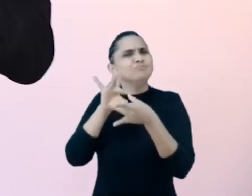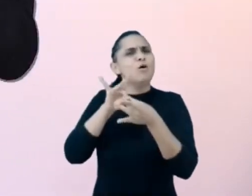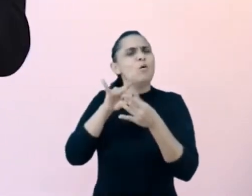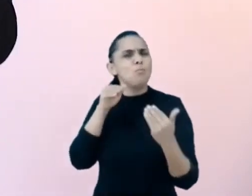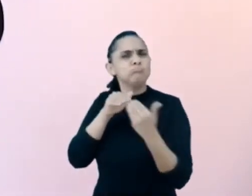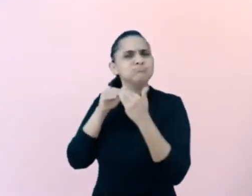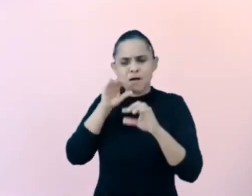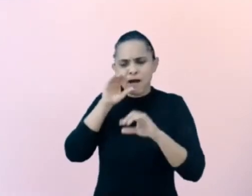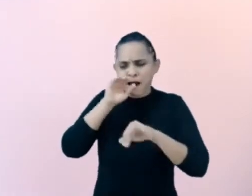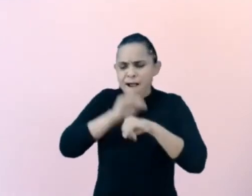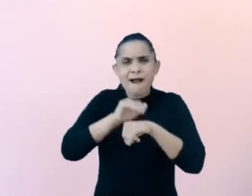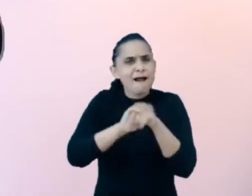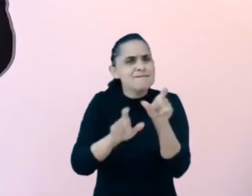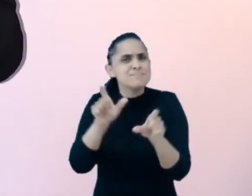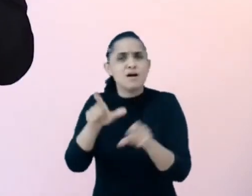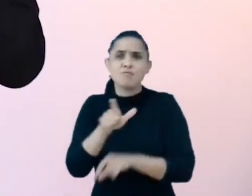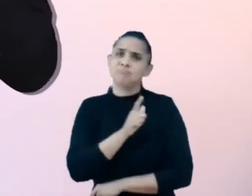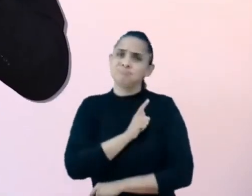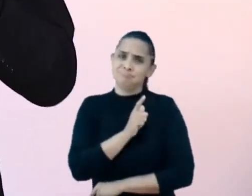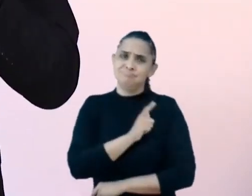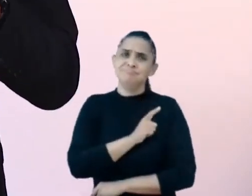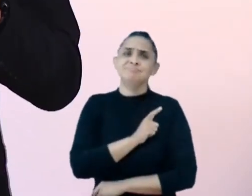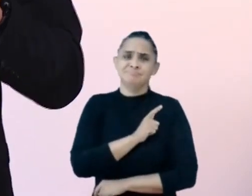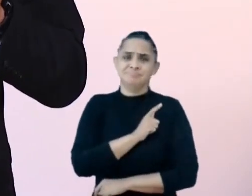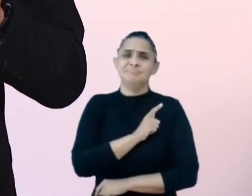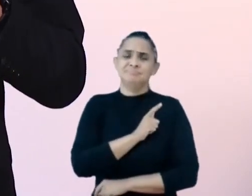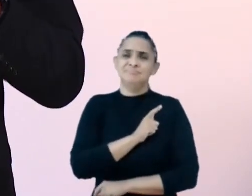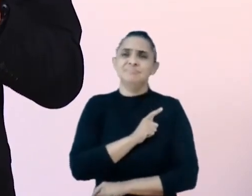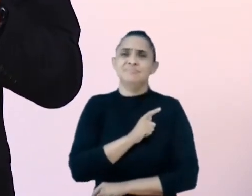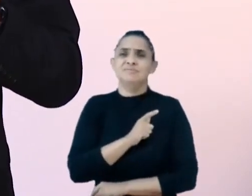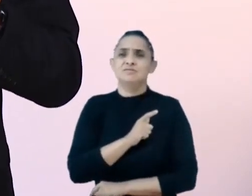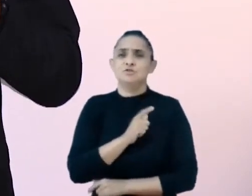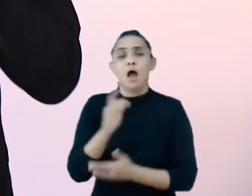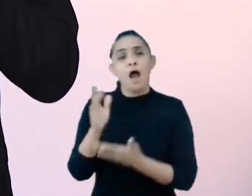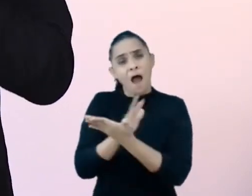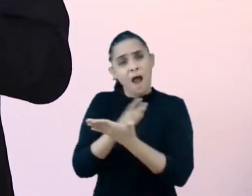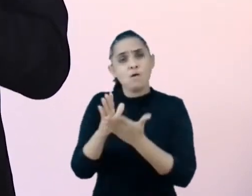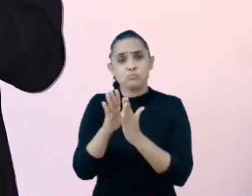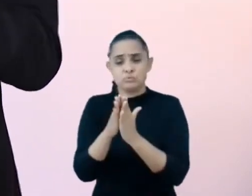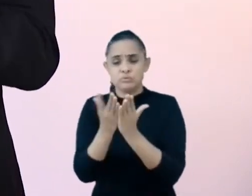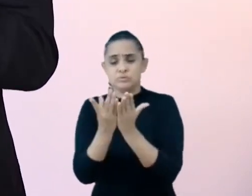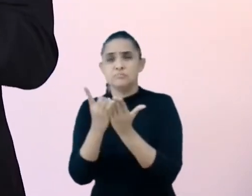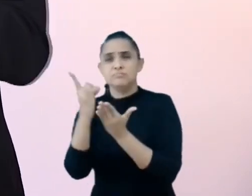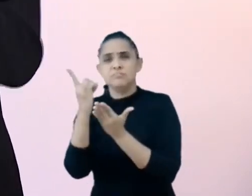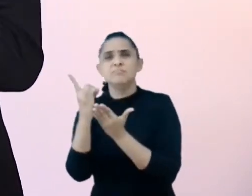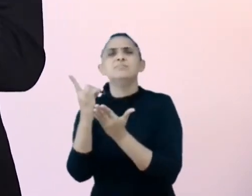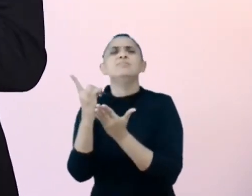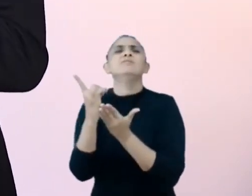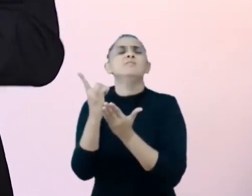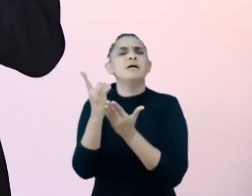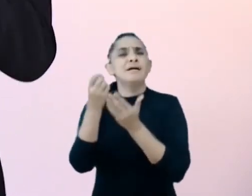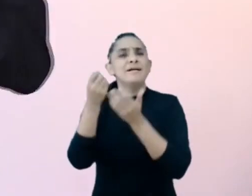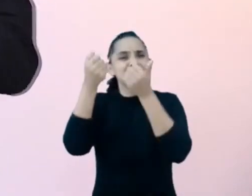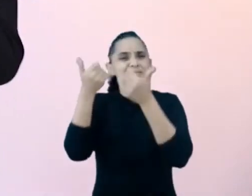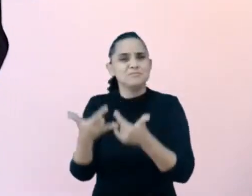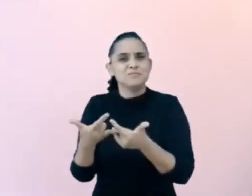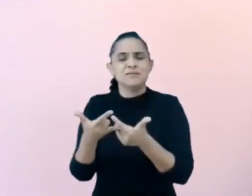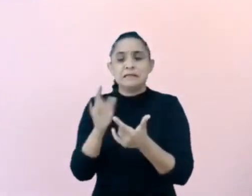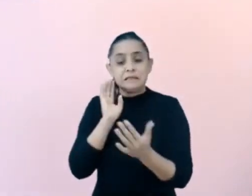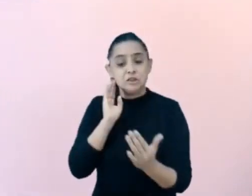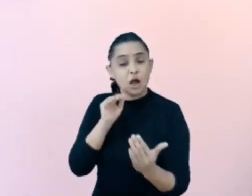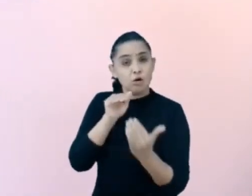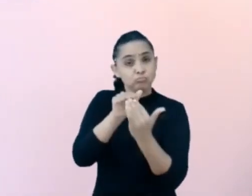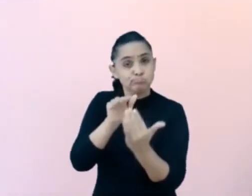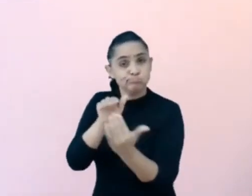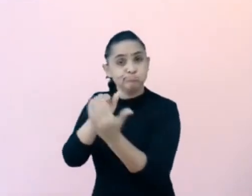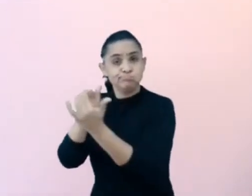Esse último termo, havia de mister, algumas versões trazem segundo a necessidade de cada um. Então eles repartiam